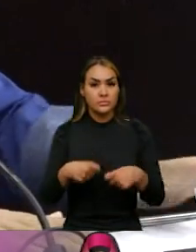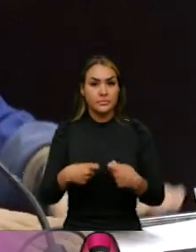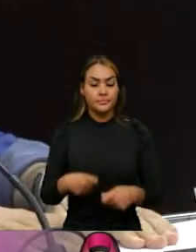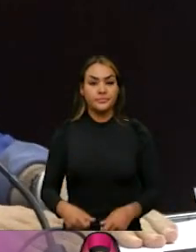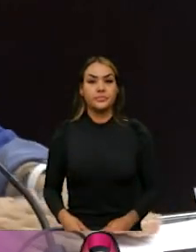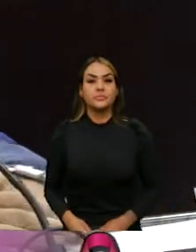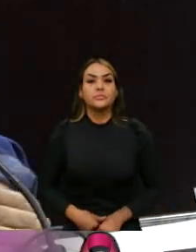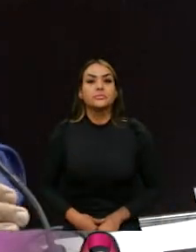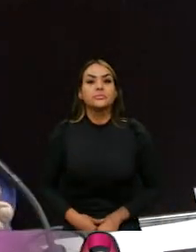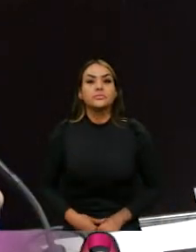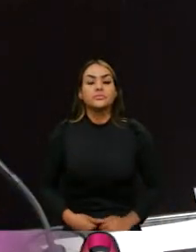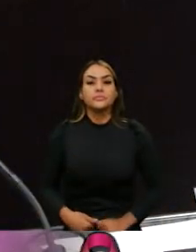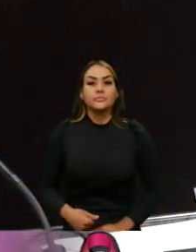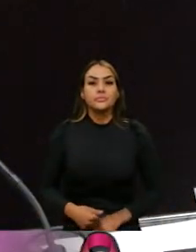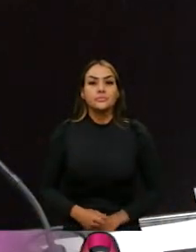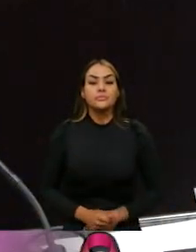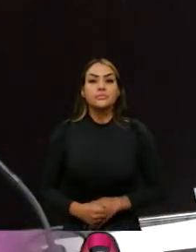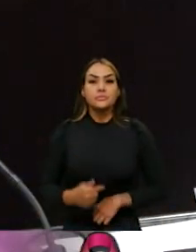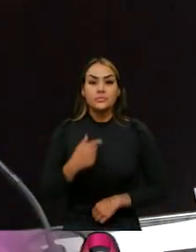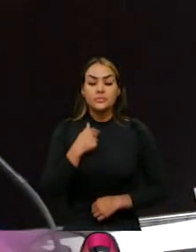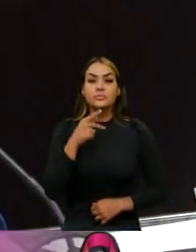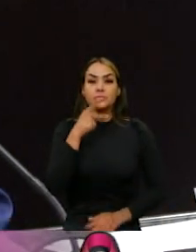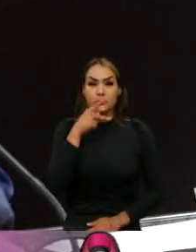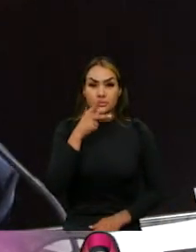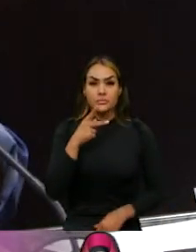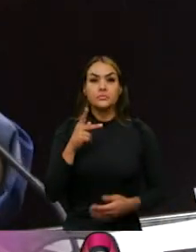Eu quero aqui deixar realmente